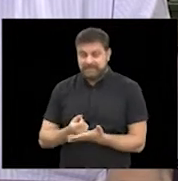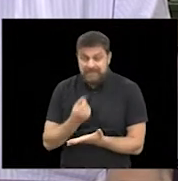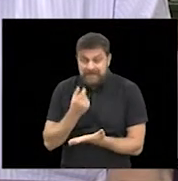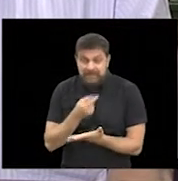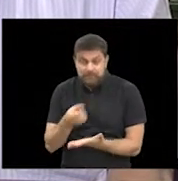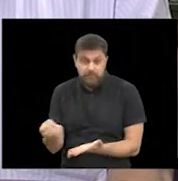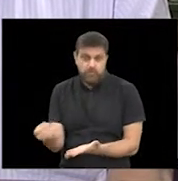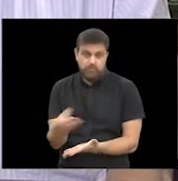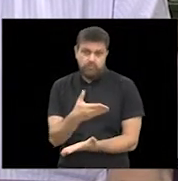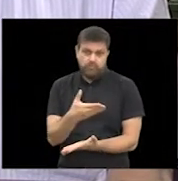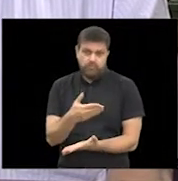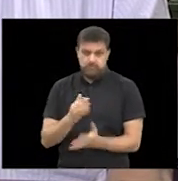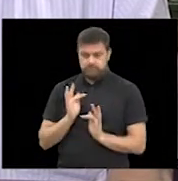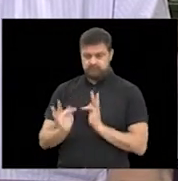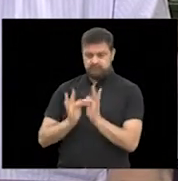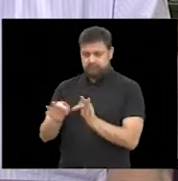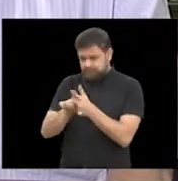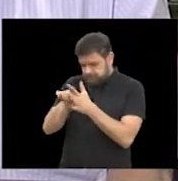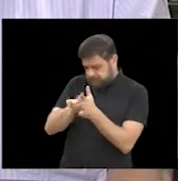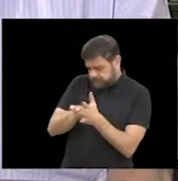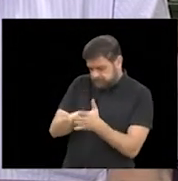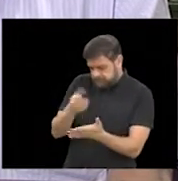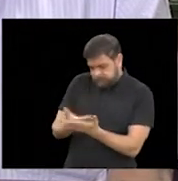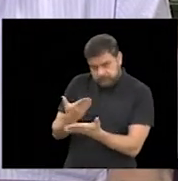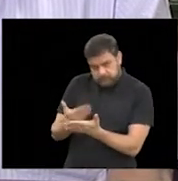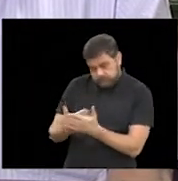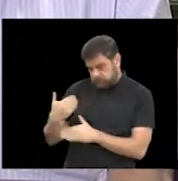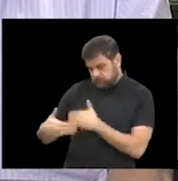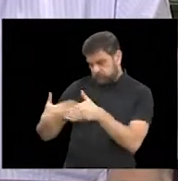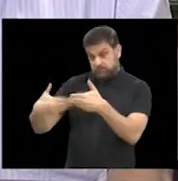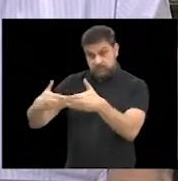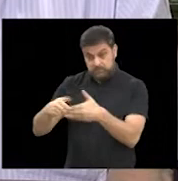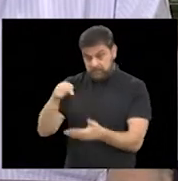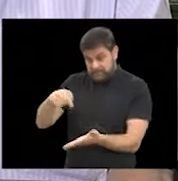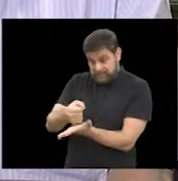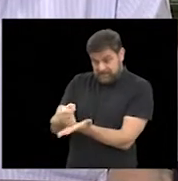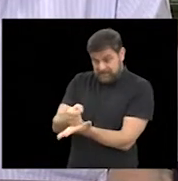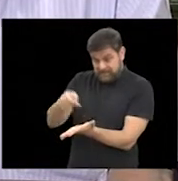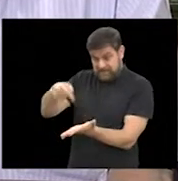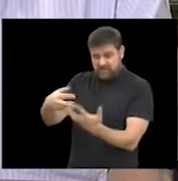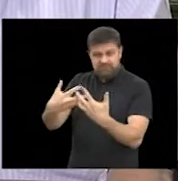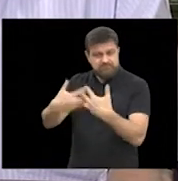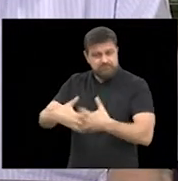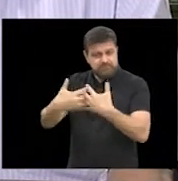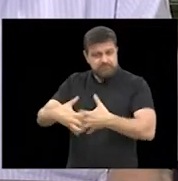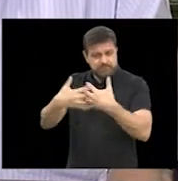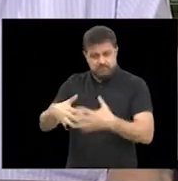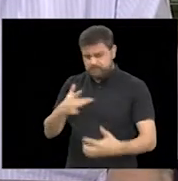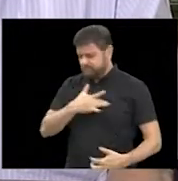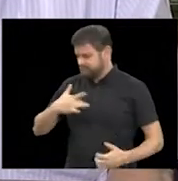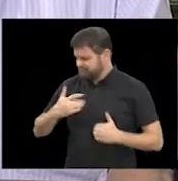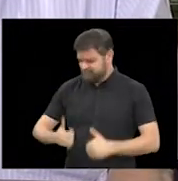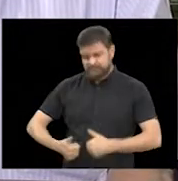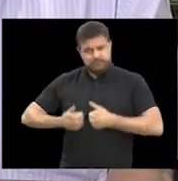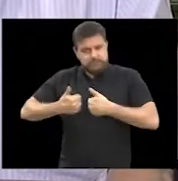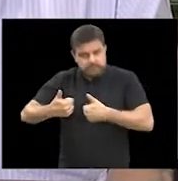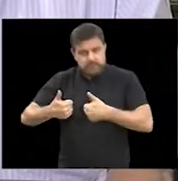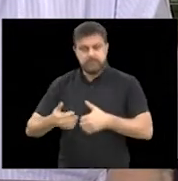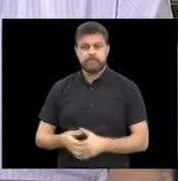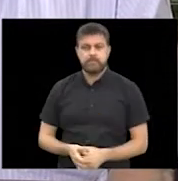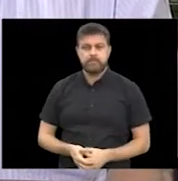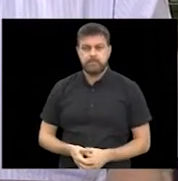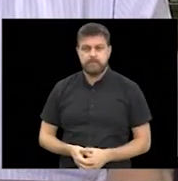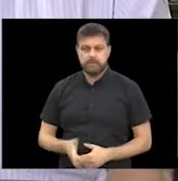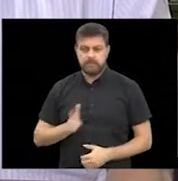novos, e cada vez as pesquisas estão mostrando que esses medicamentos têm uma eficácia muito boa e